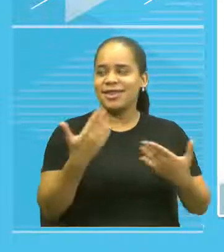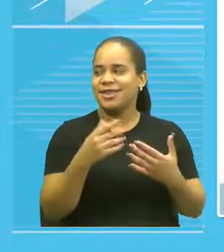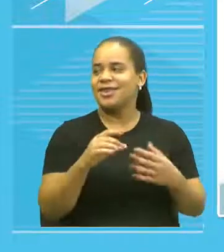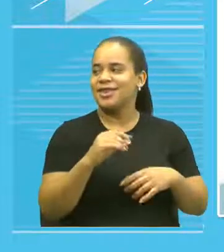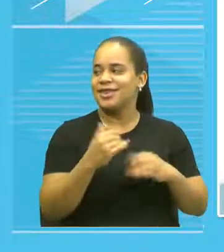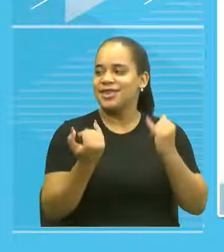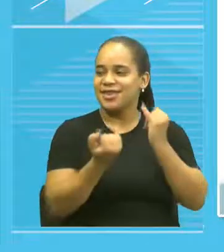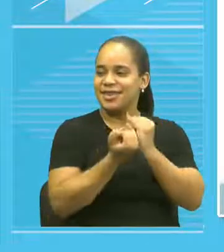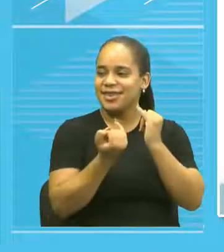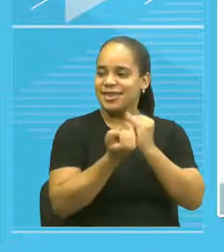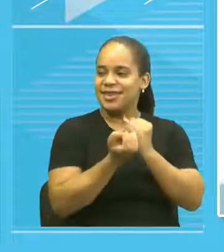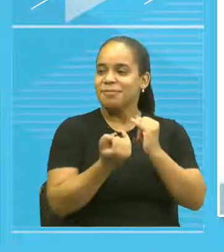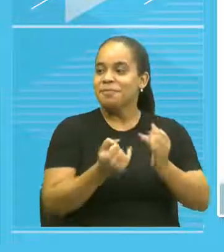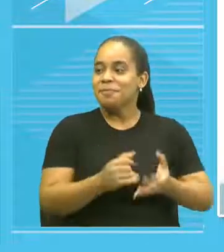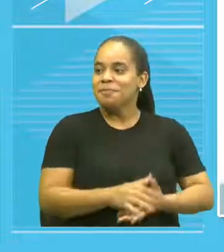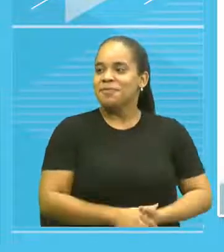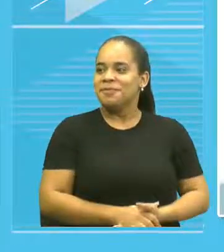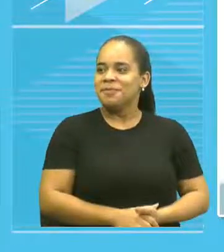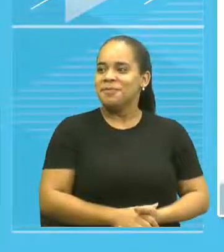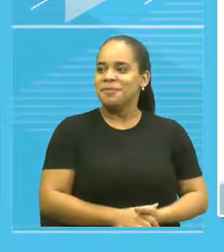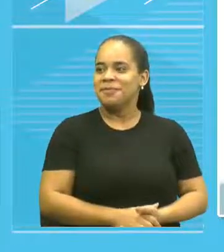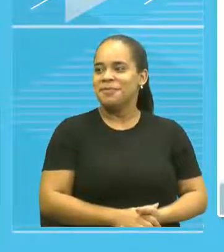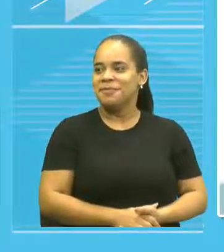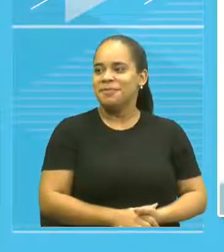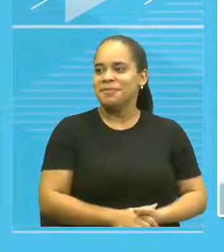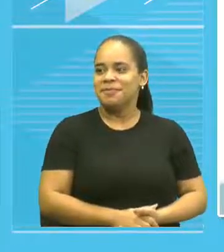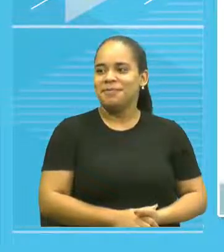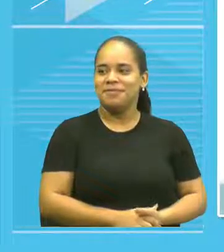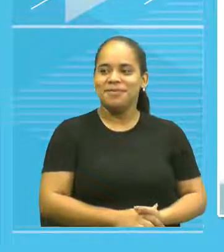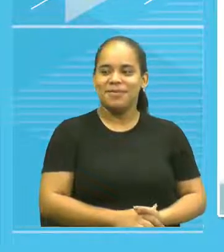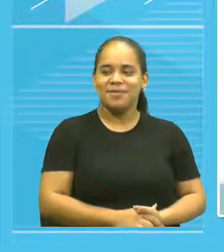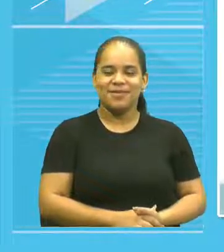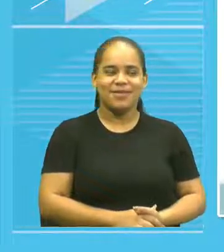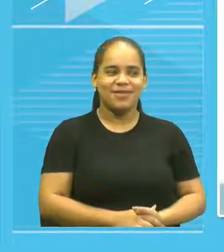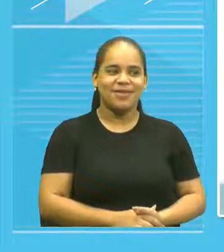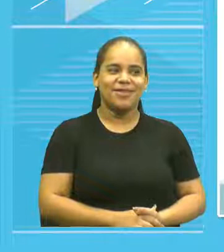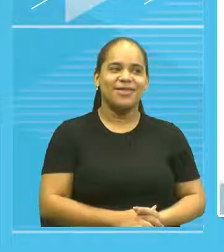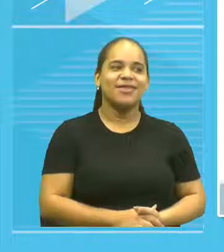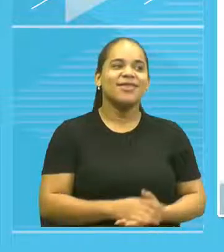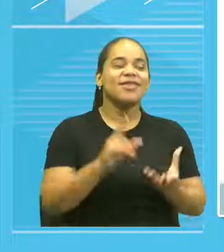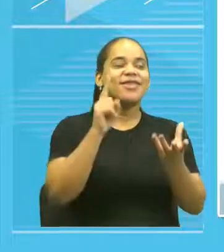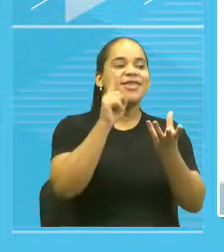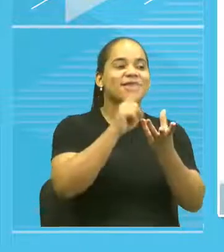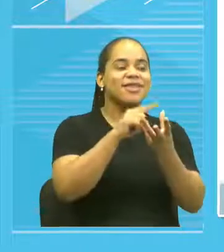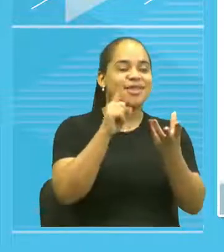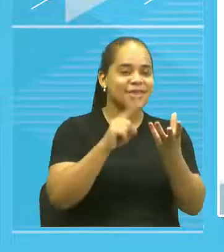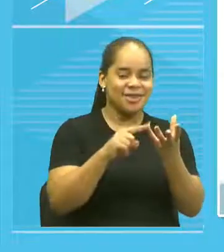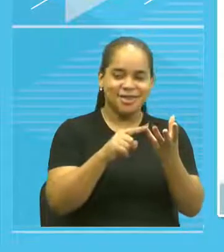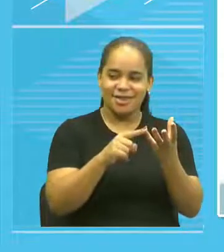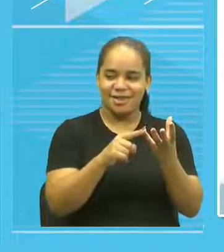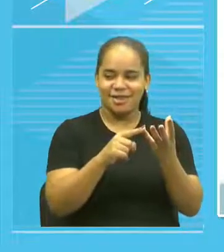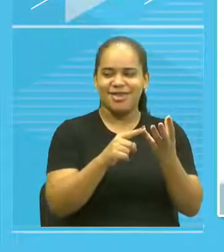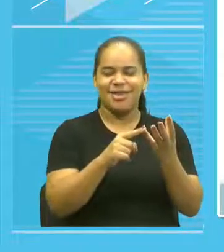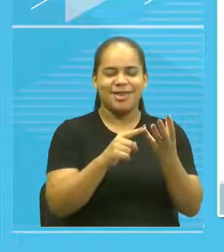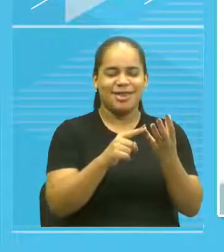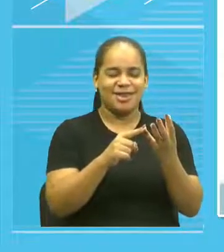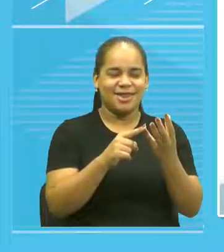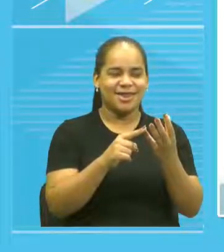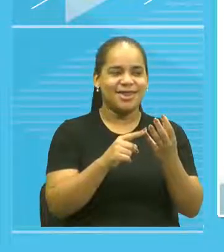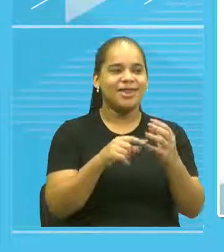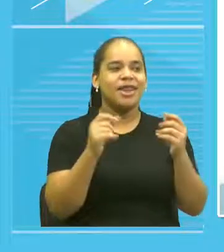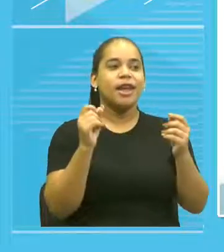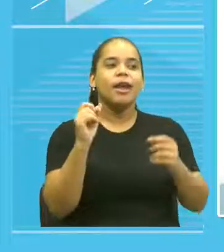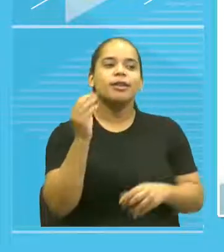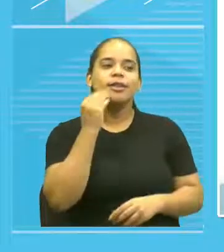botando que Então veja e Jorge vogal cara é porque é o seguinte Olha a jovem quer ver